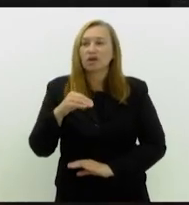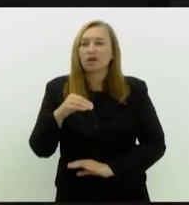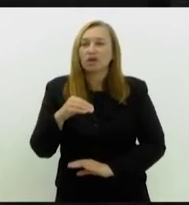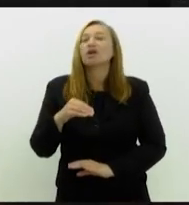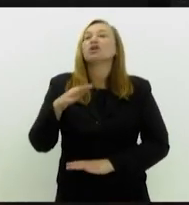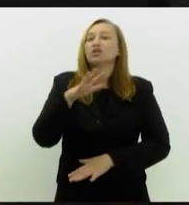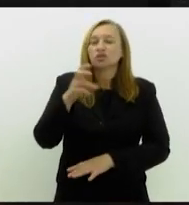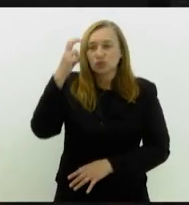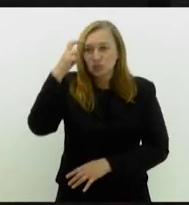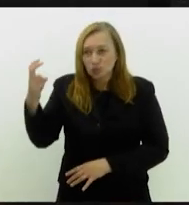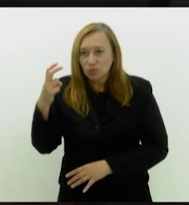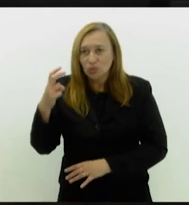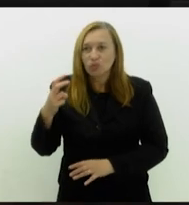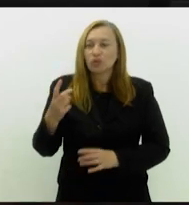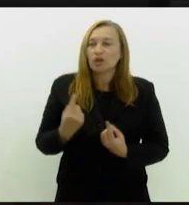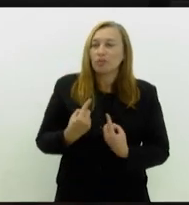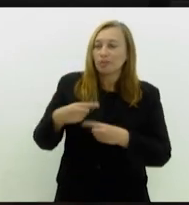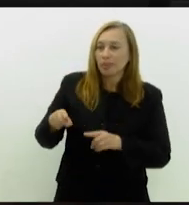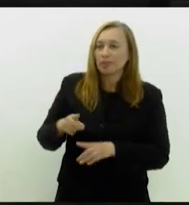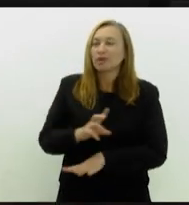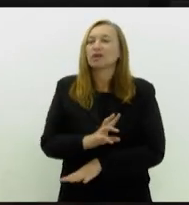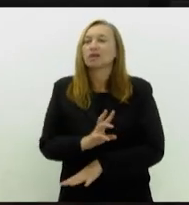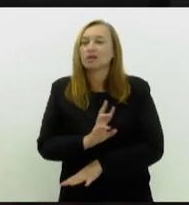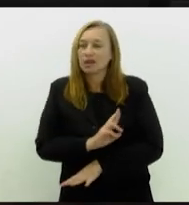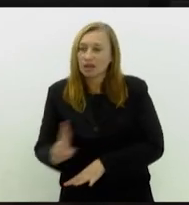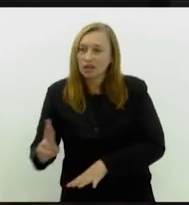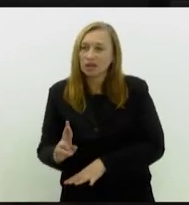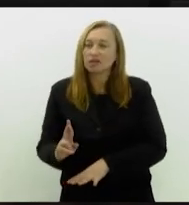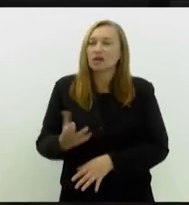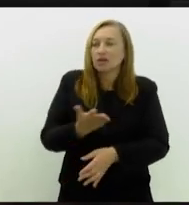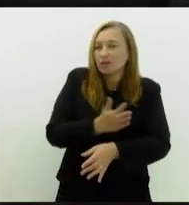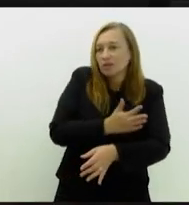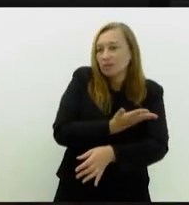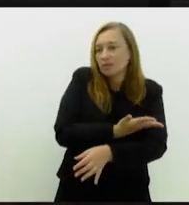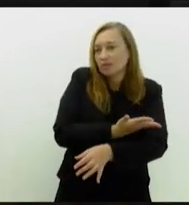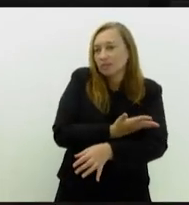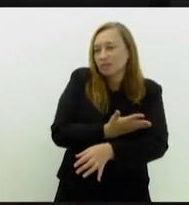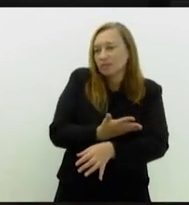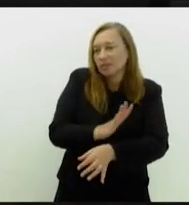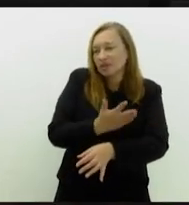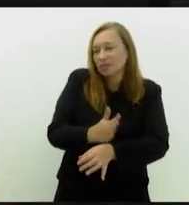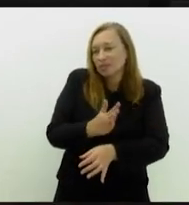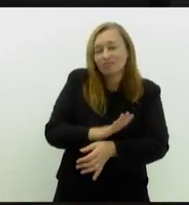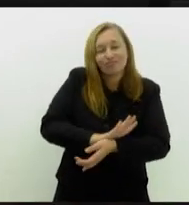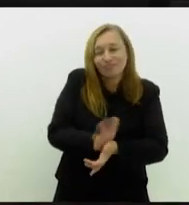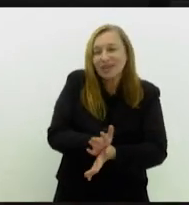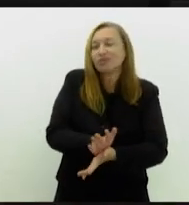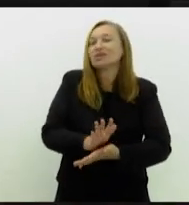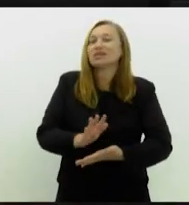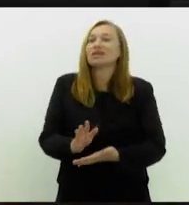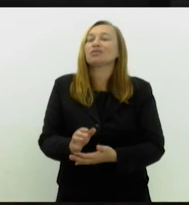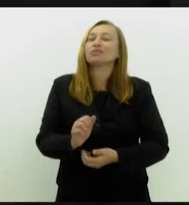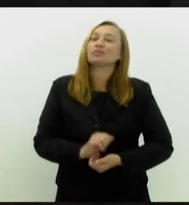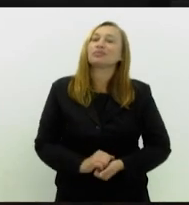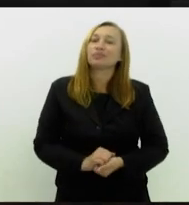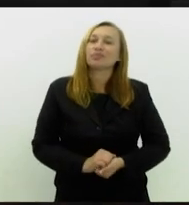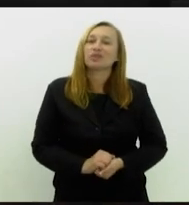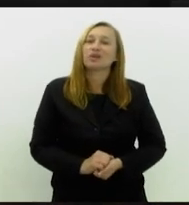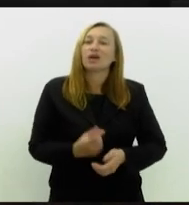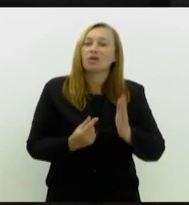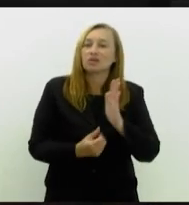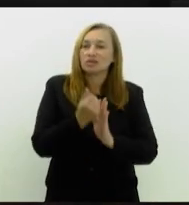de Cultura de combate as discriminações preconceitos de raça cor etnia religião e procedência nacional de